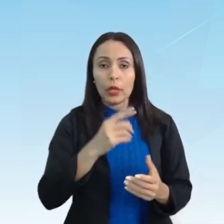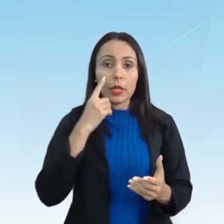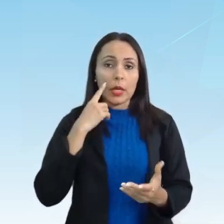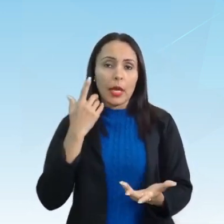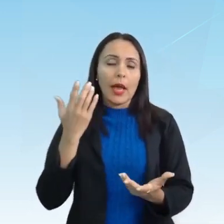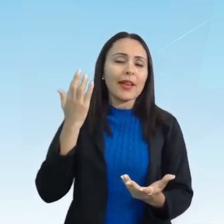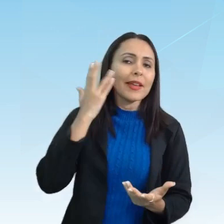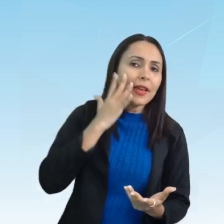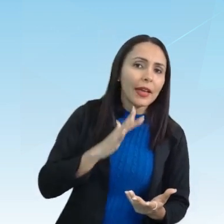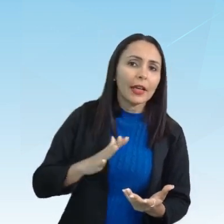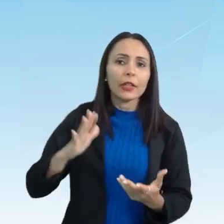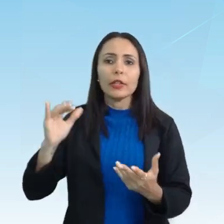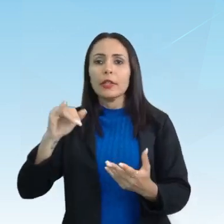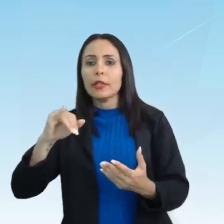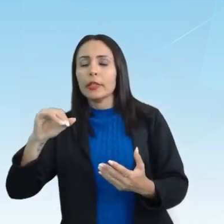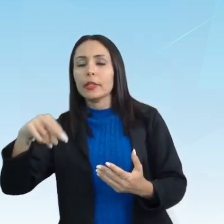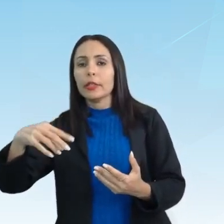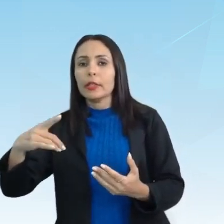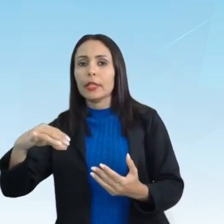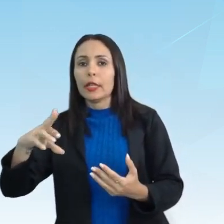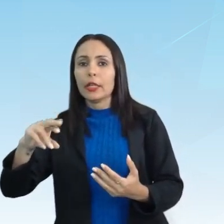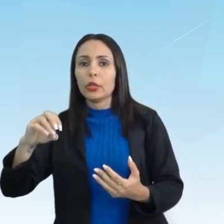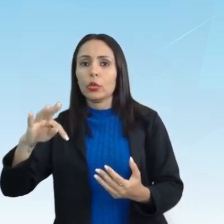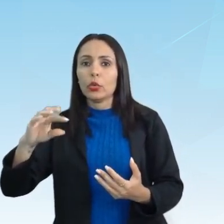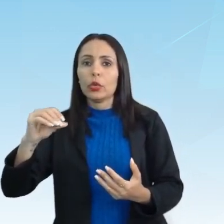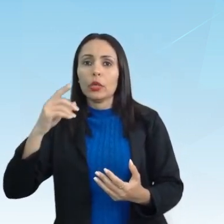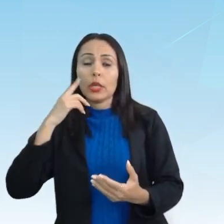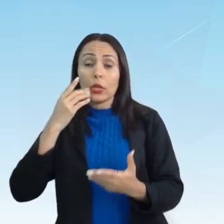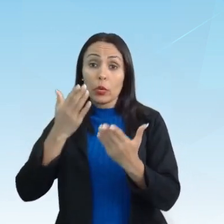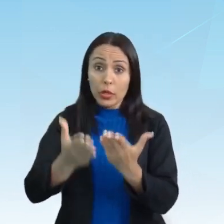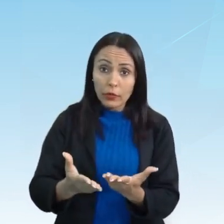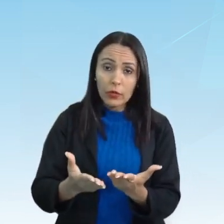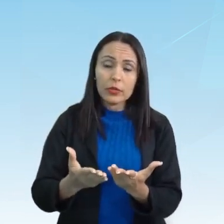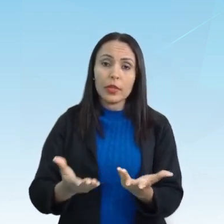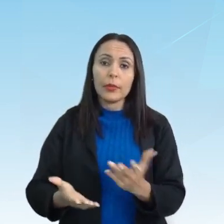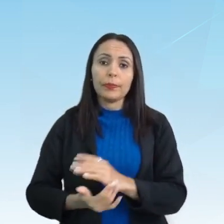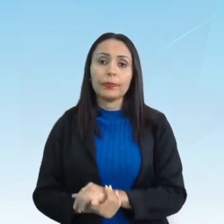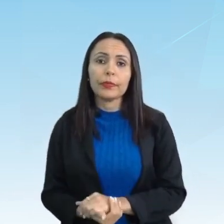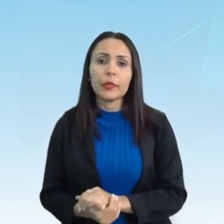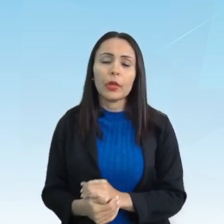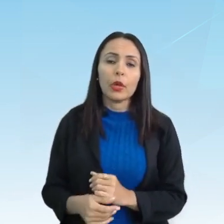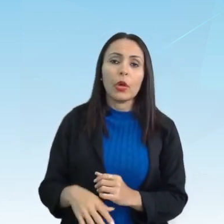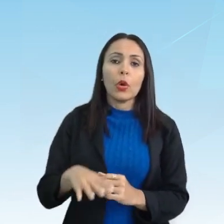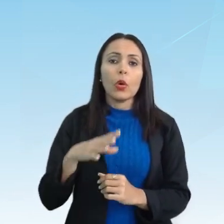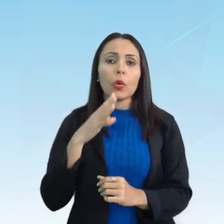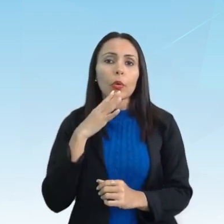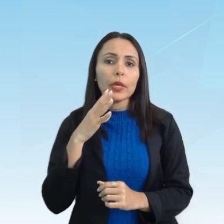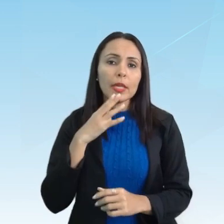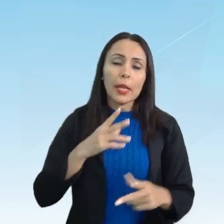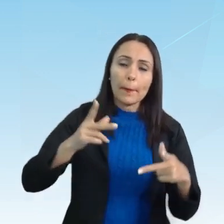para isso faz necessário que você, estudante, conheça as